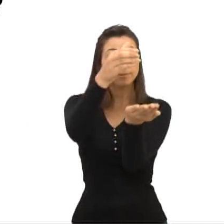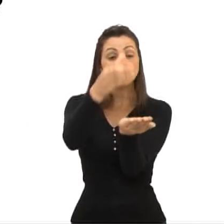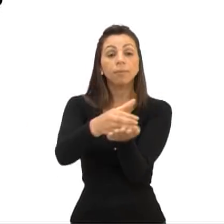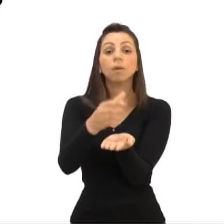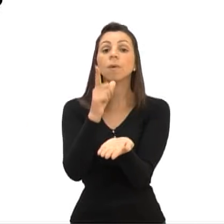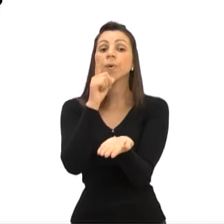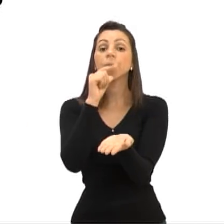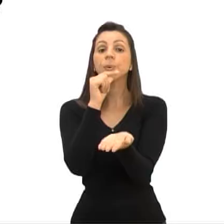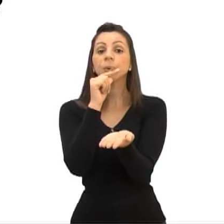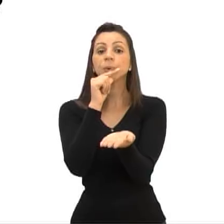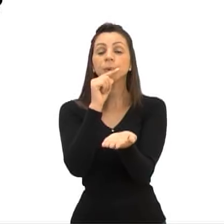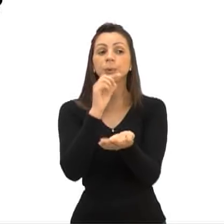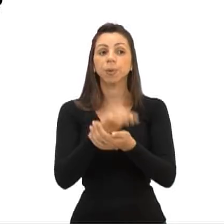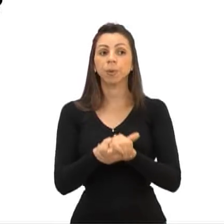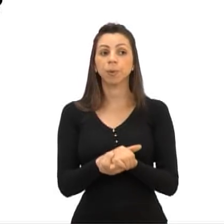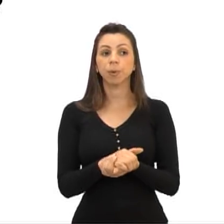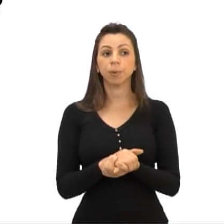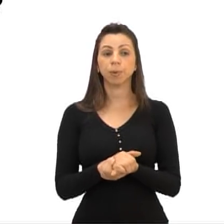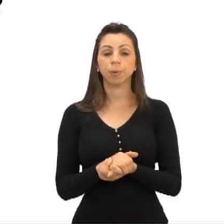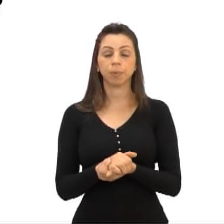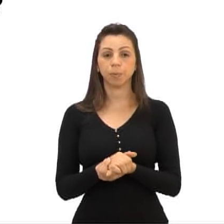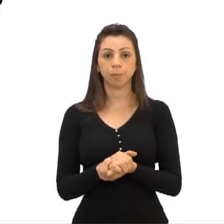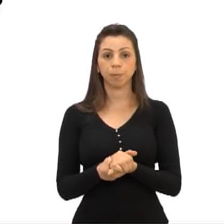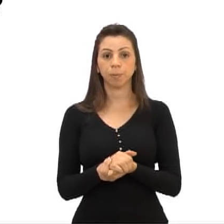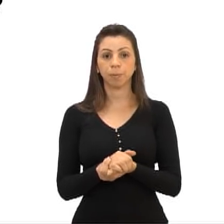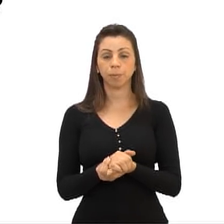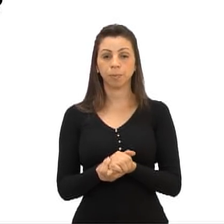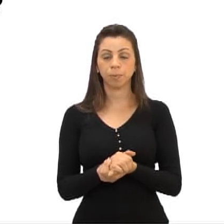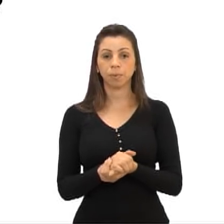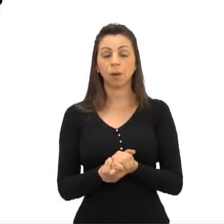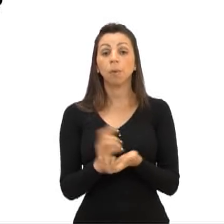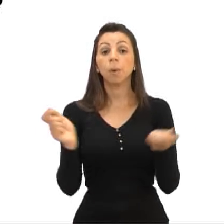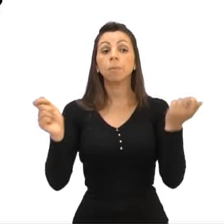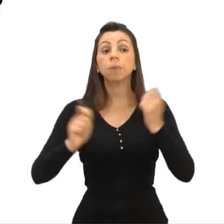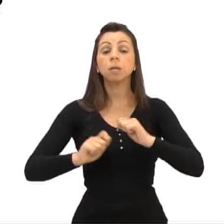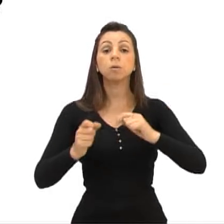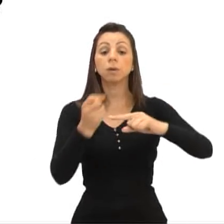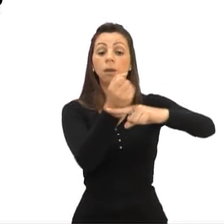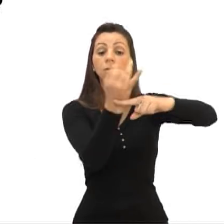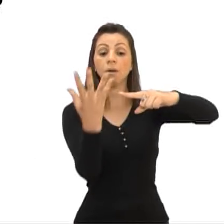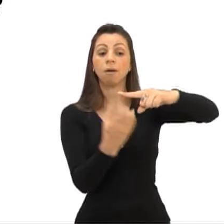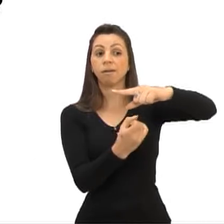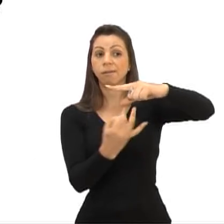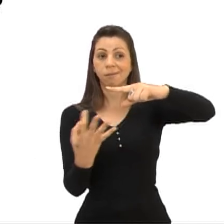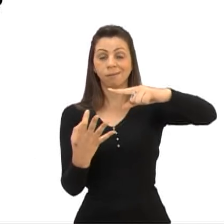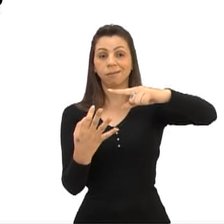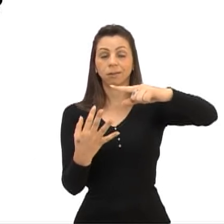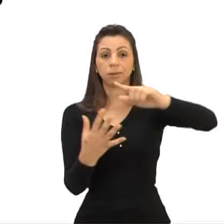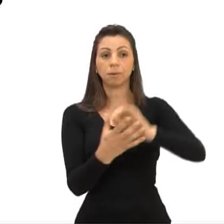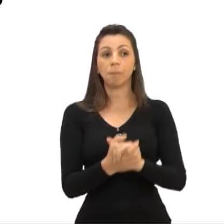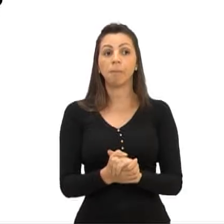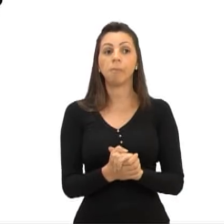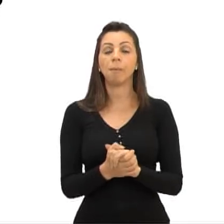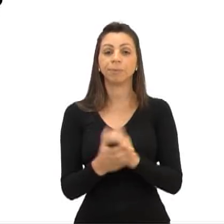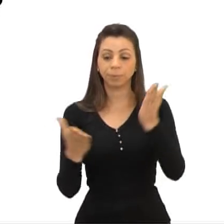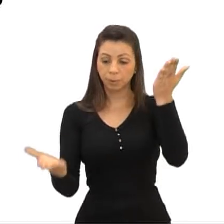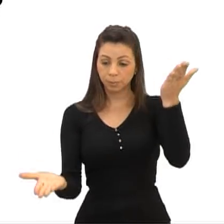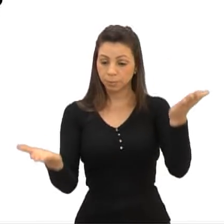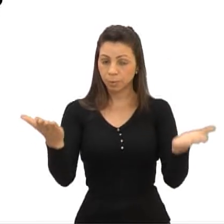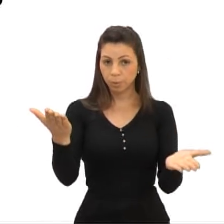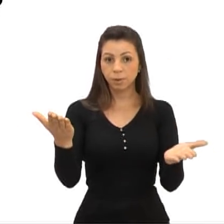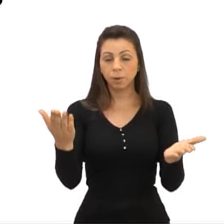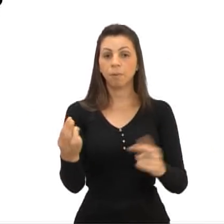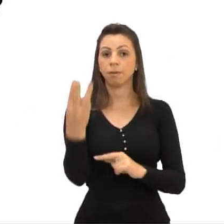de suco concentrado, a quantidade de copos de água, ele já passou a primeira proporção que ele